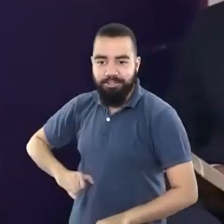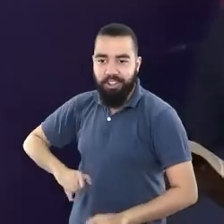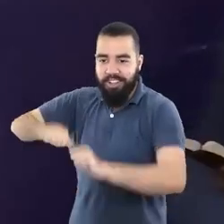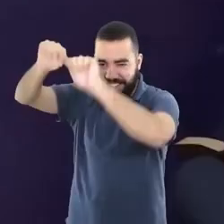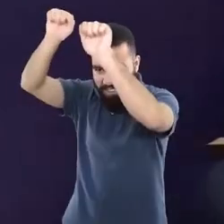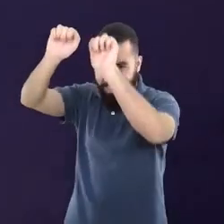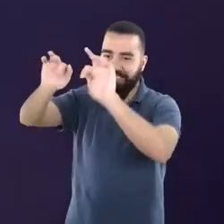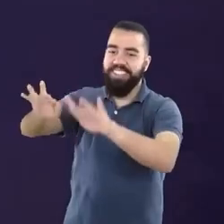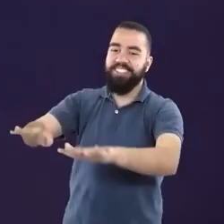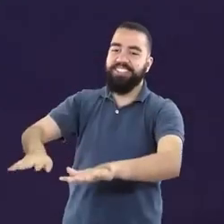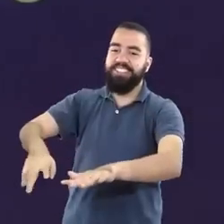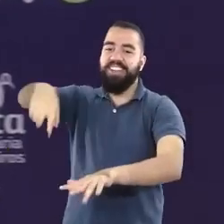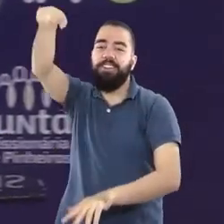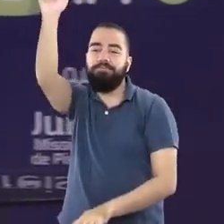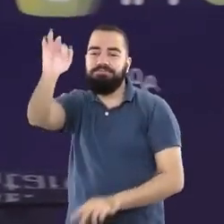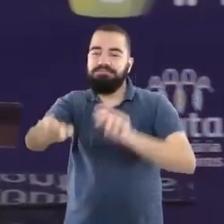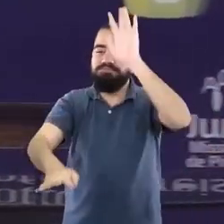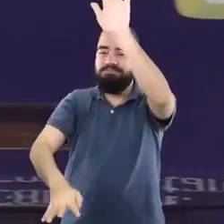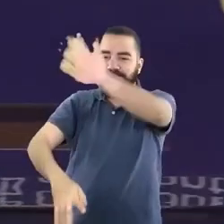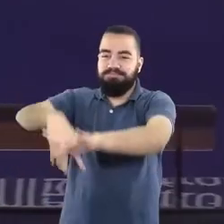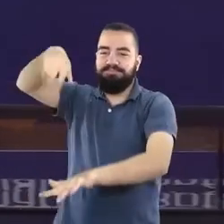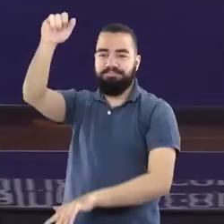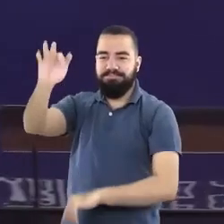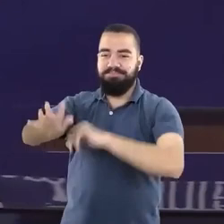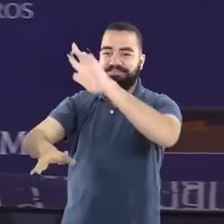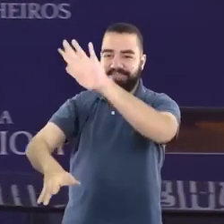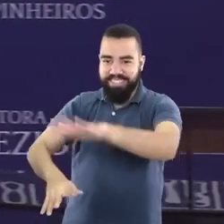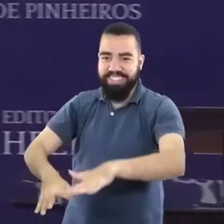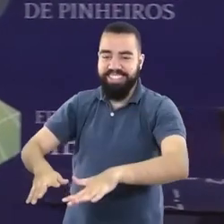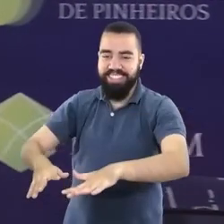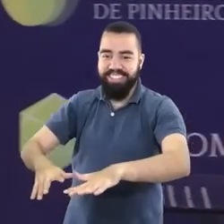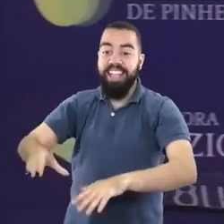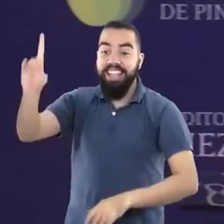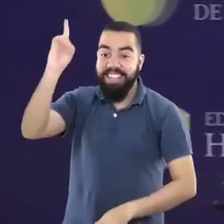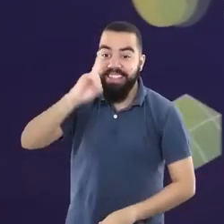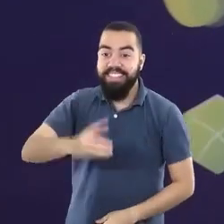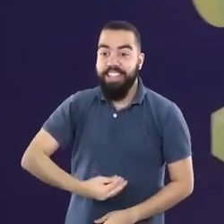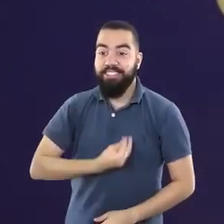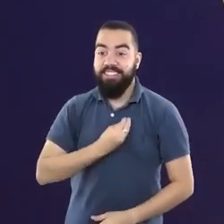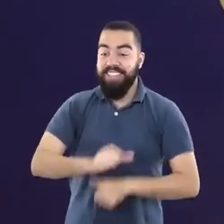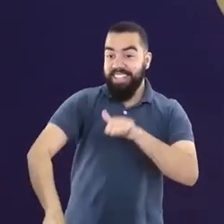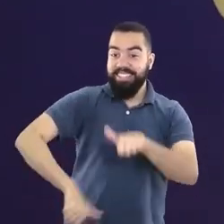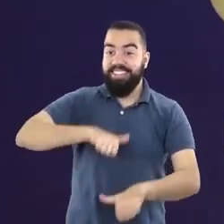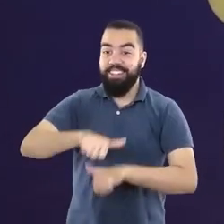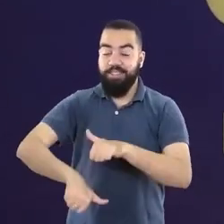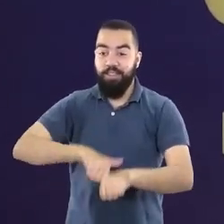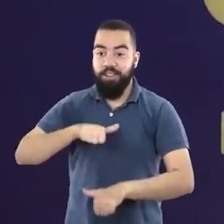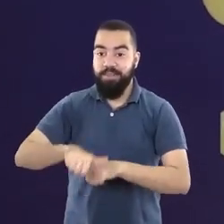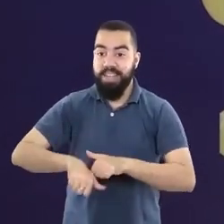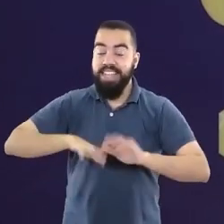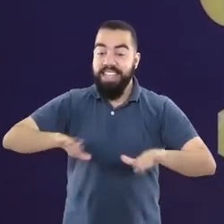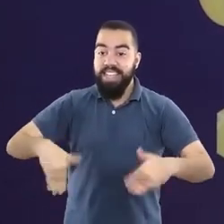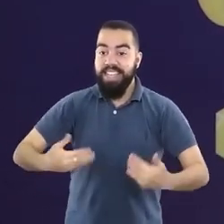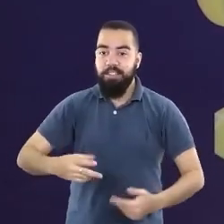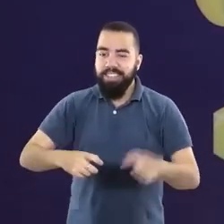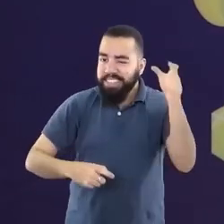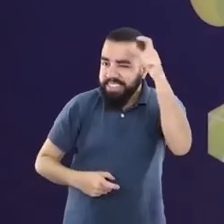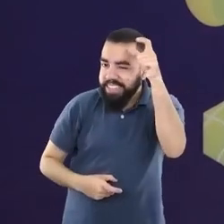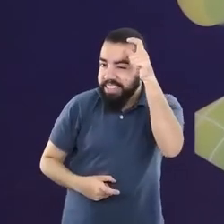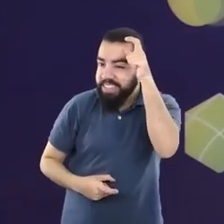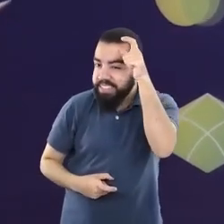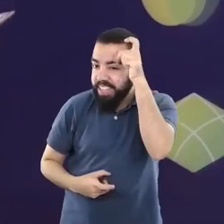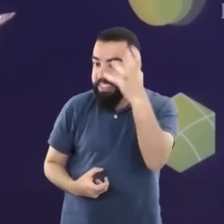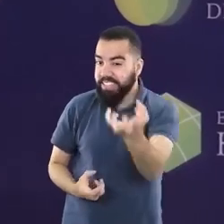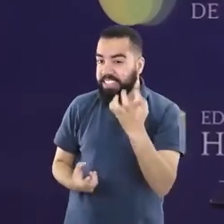E eu quero dizer para vocês que o nosso Deus é o Deus da restauração. E prestem atenção que as 5 áreas que Satanás tentou destruir na vida de Jó,